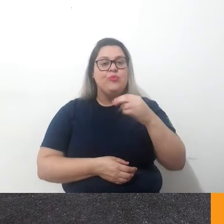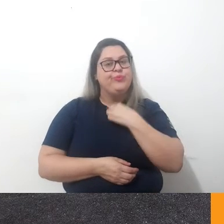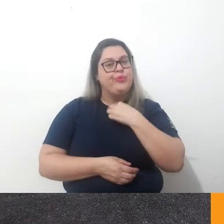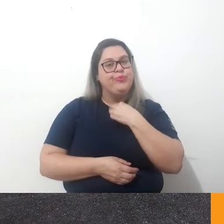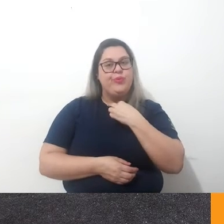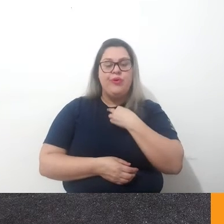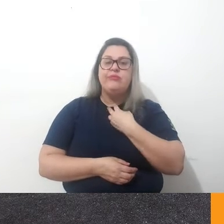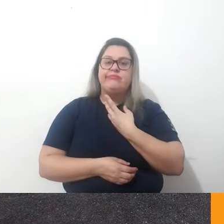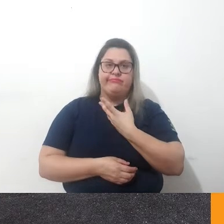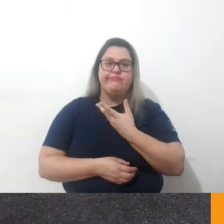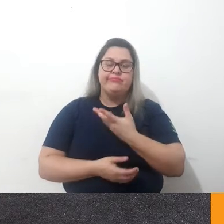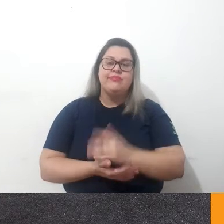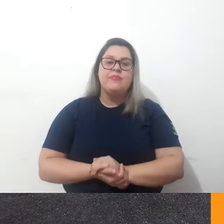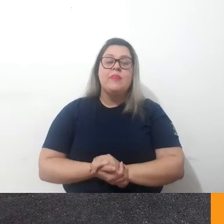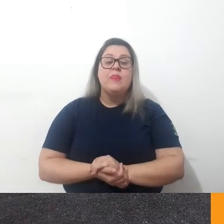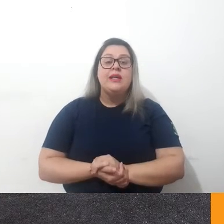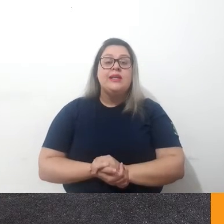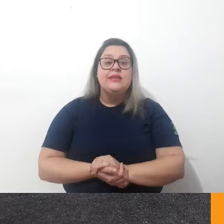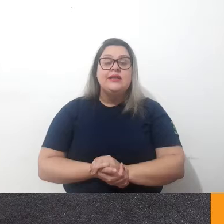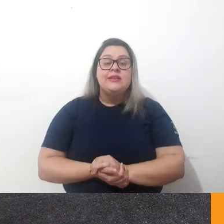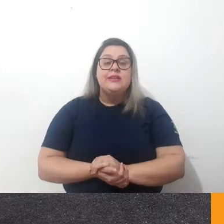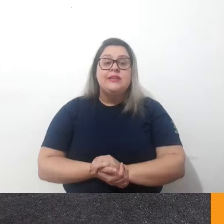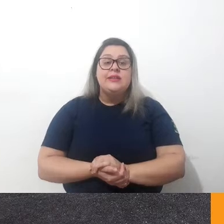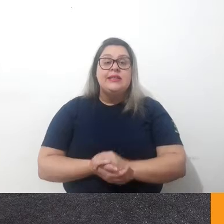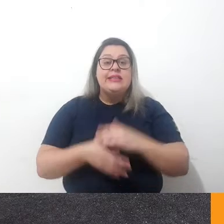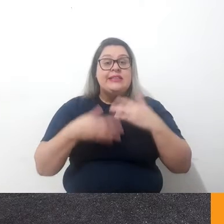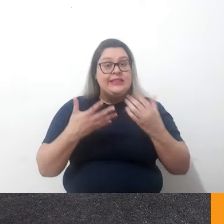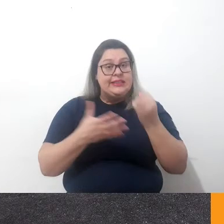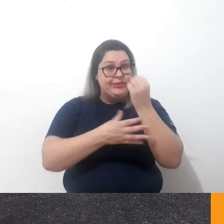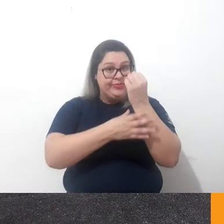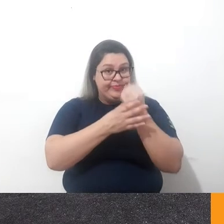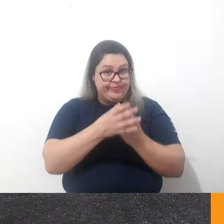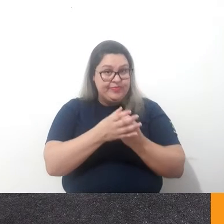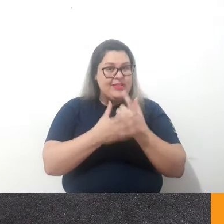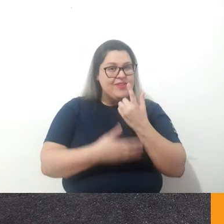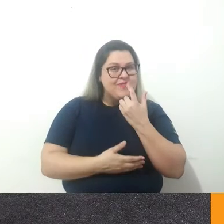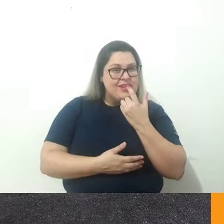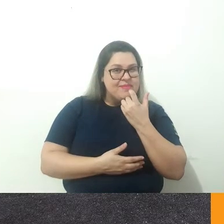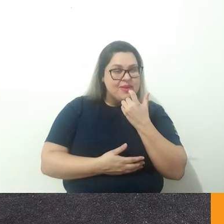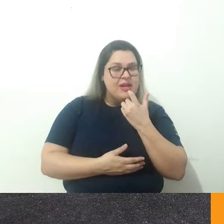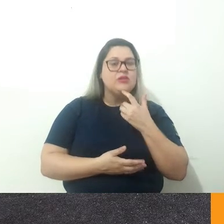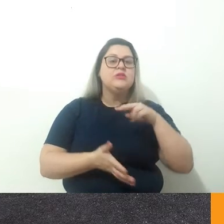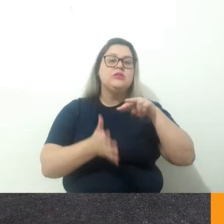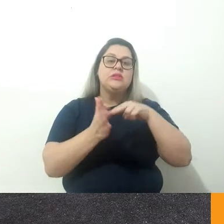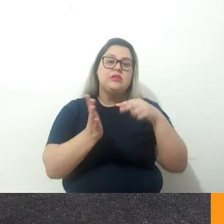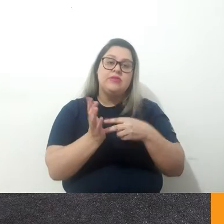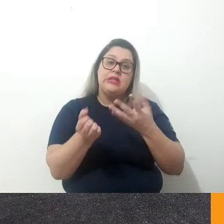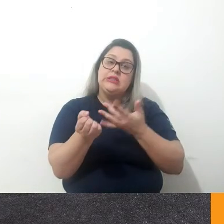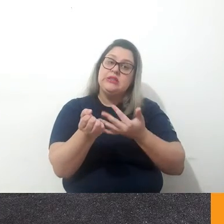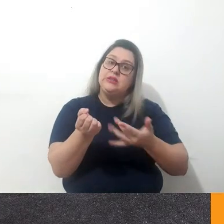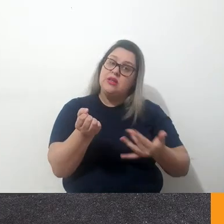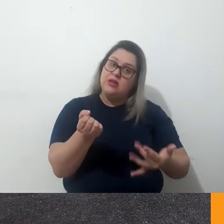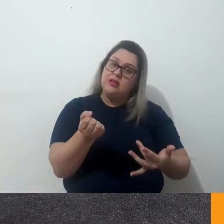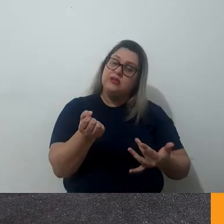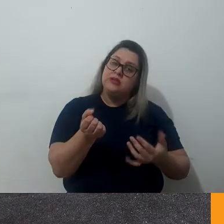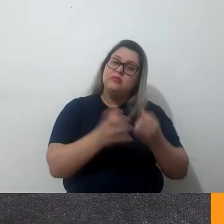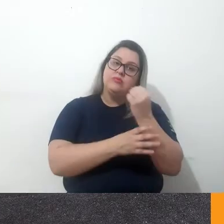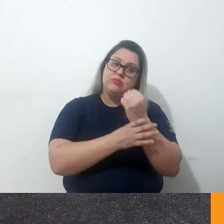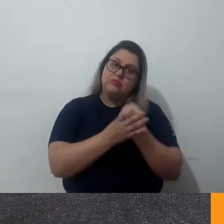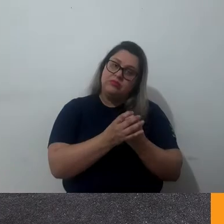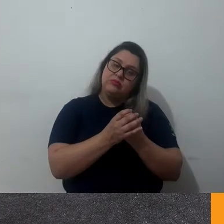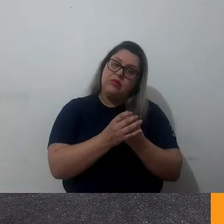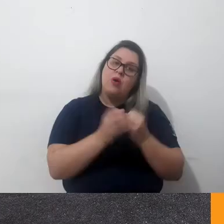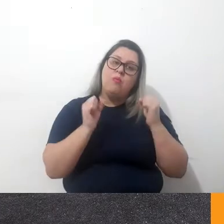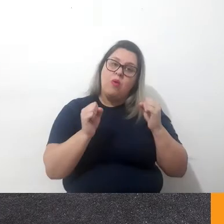Fezes avermelhadas significa sangue nas fezes. Então pode ser hemorroidas, ou você tá com o